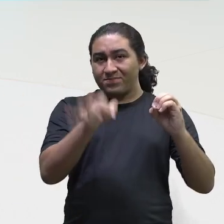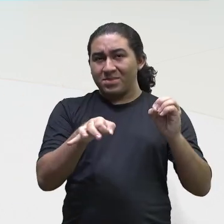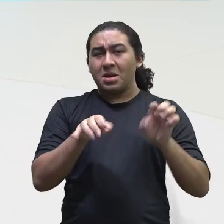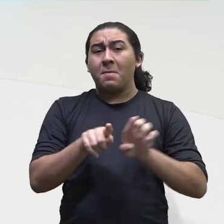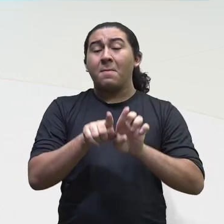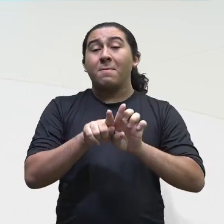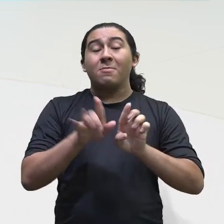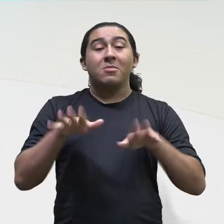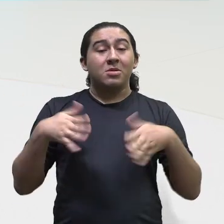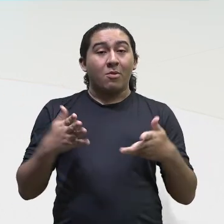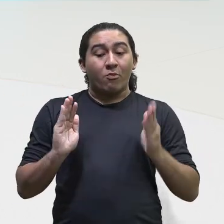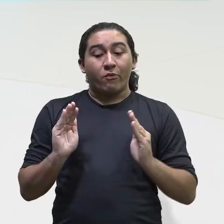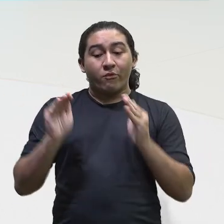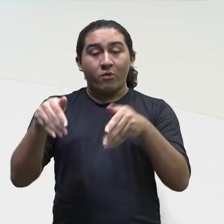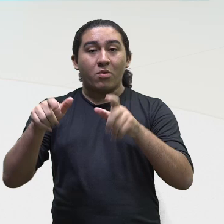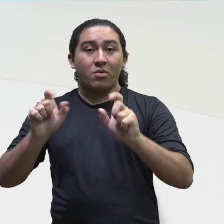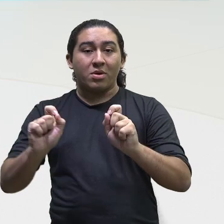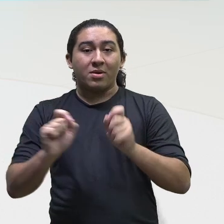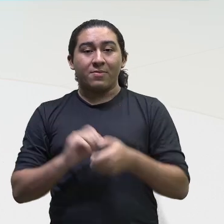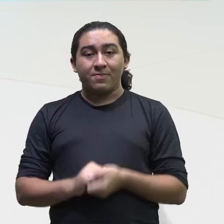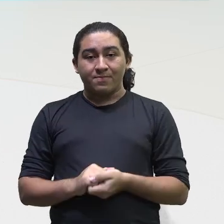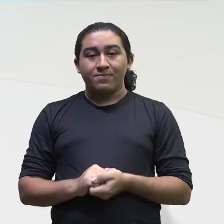mais precisamente sobre